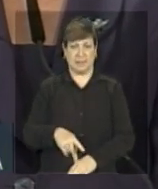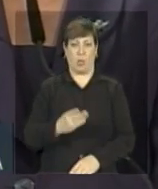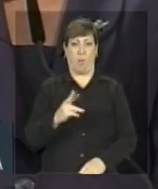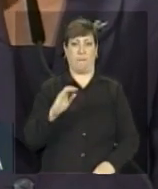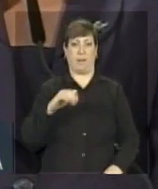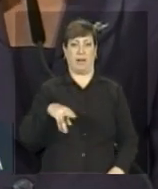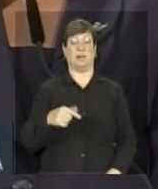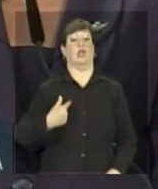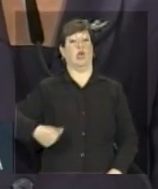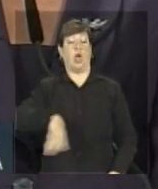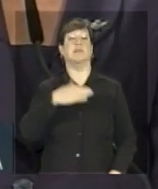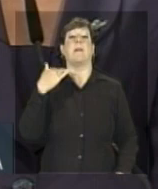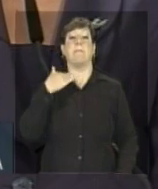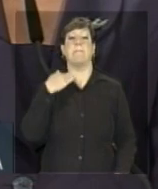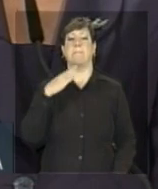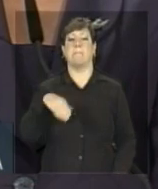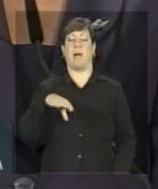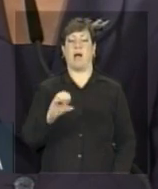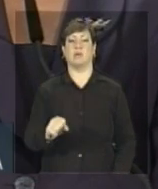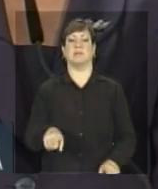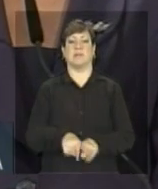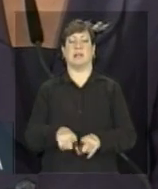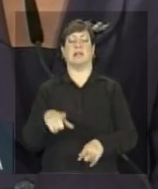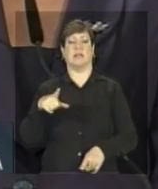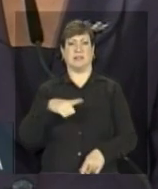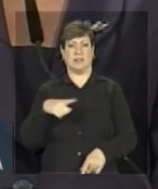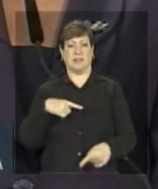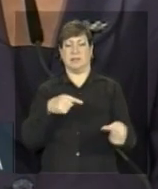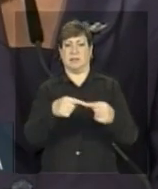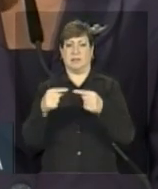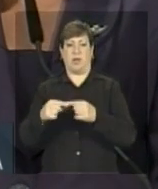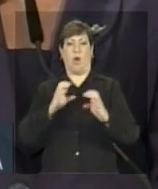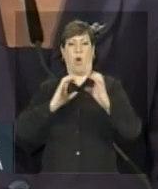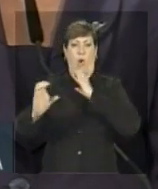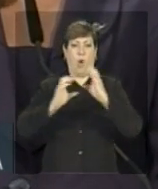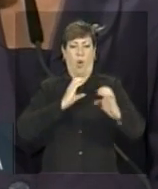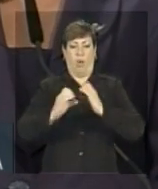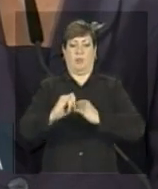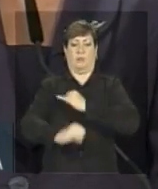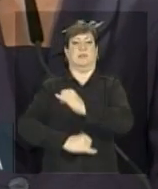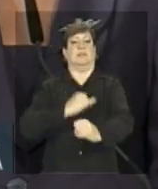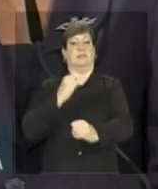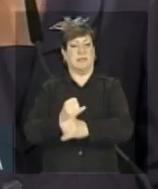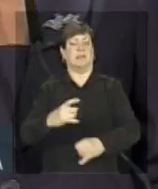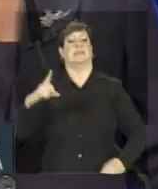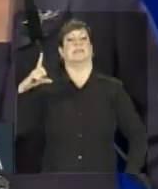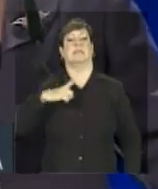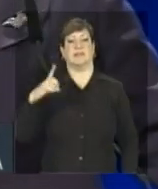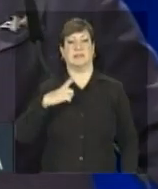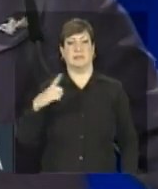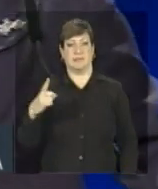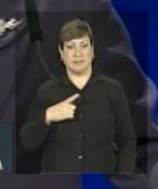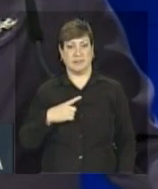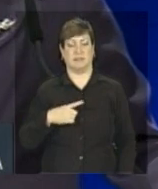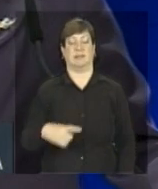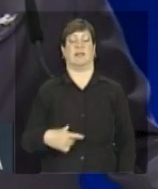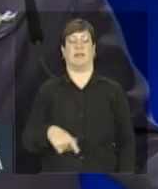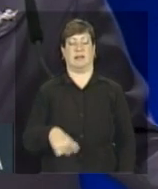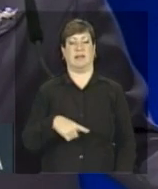uma expertise na comunicação com seus clientes online e em real